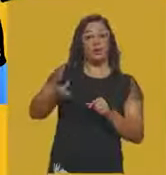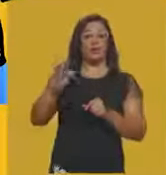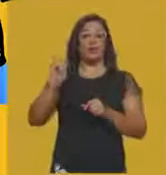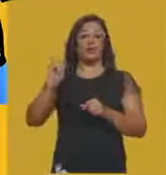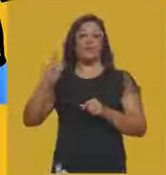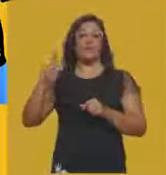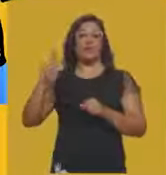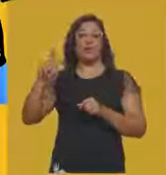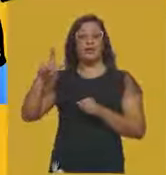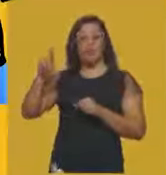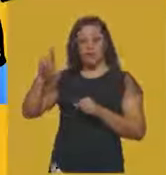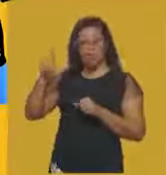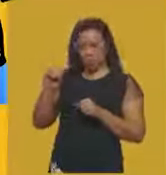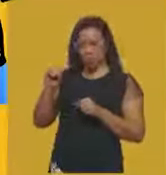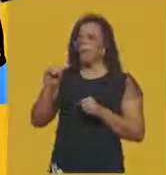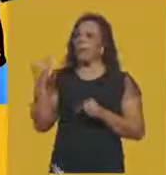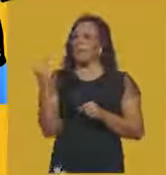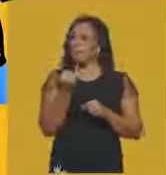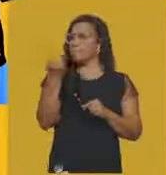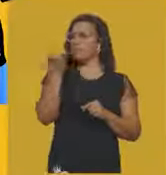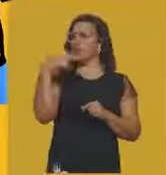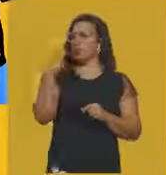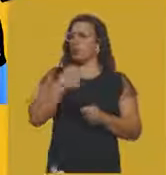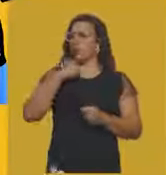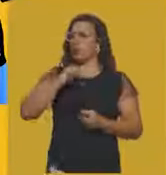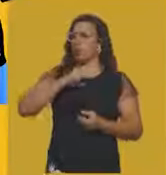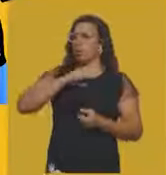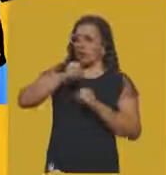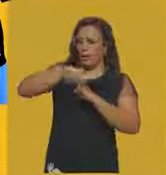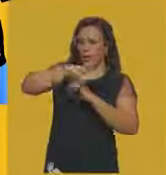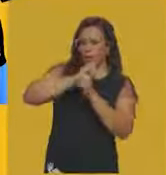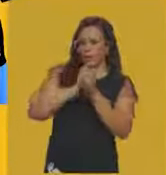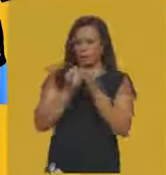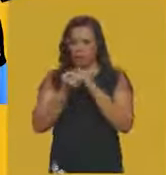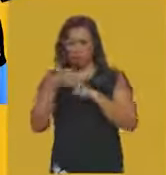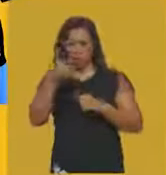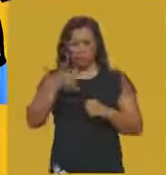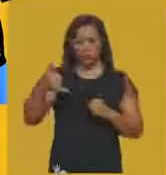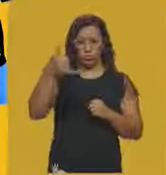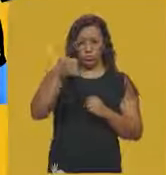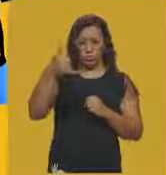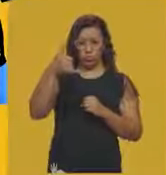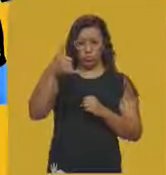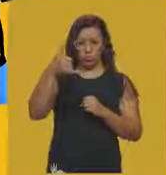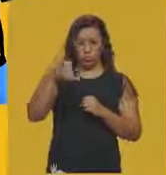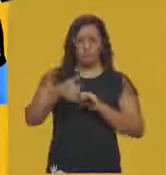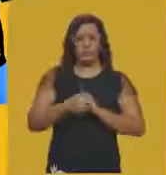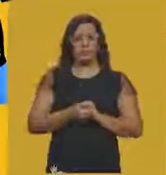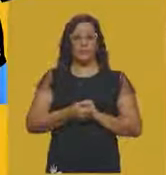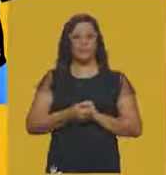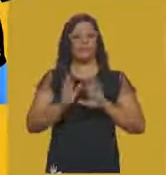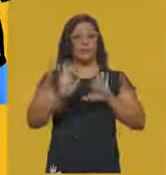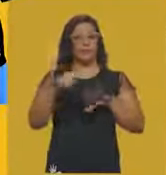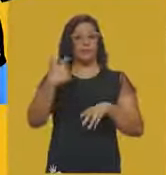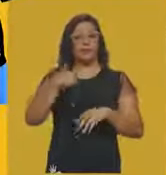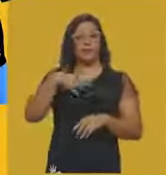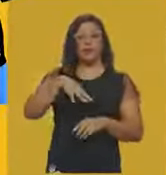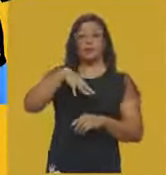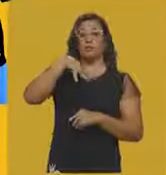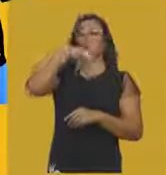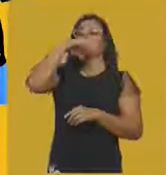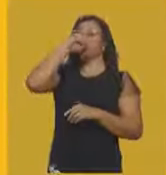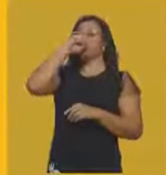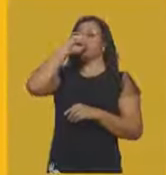da vesícula biliar, que contribui aí para quebrar as moléculas de gordura. Já o sistema respiratório, ele é responsável